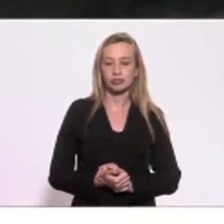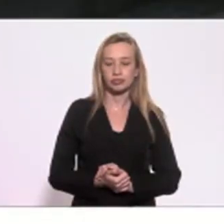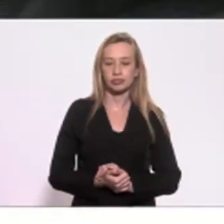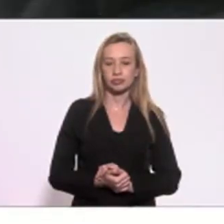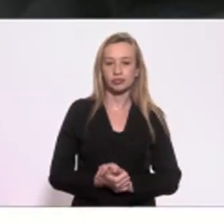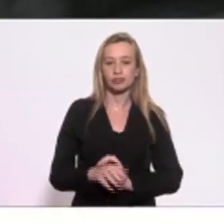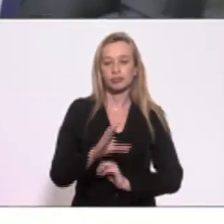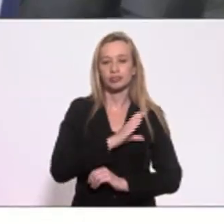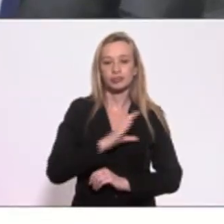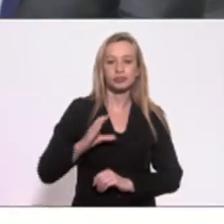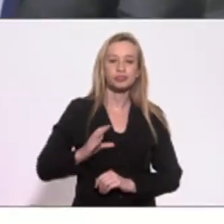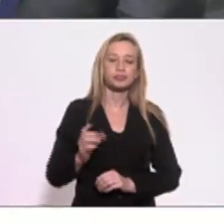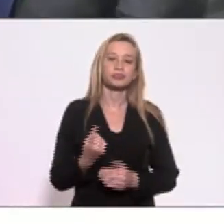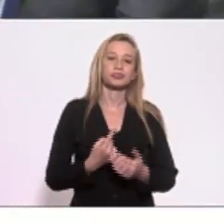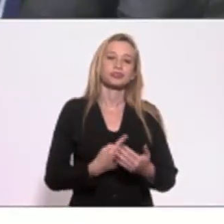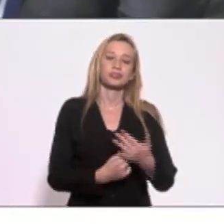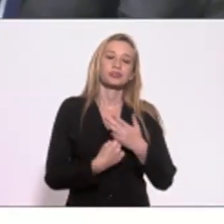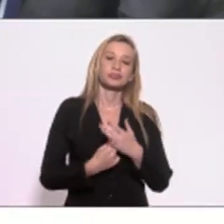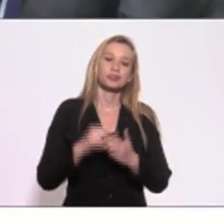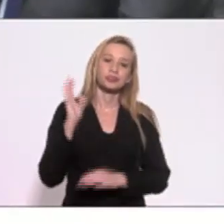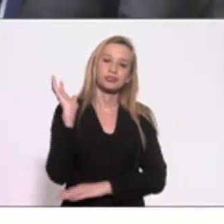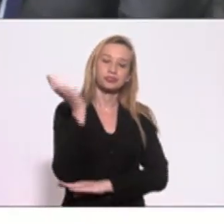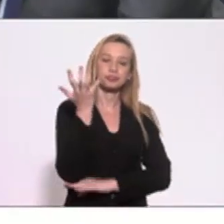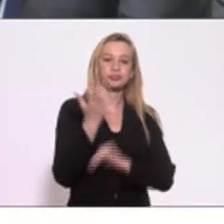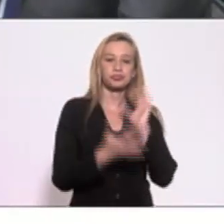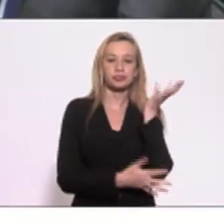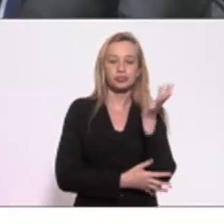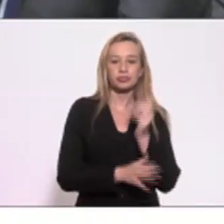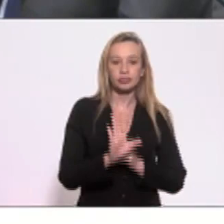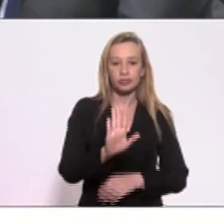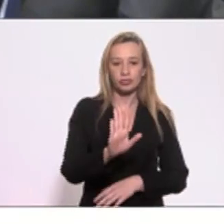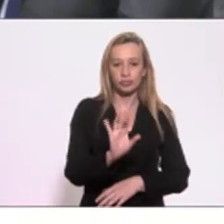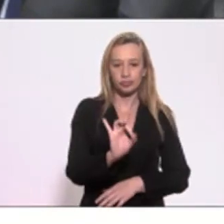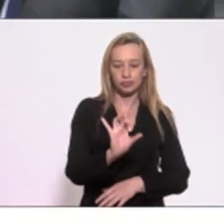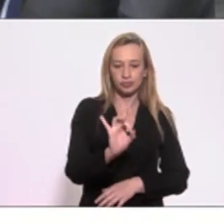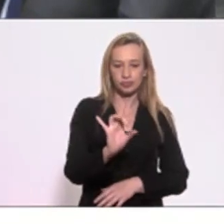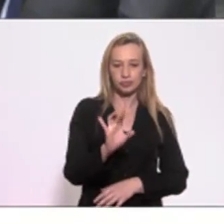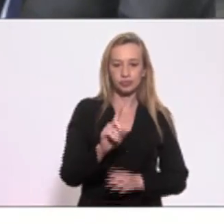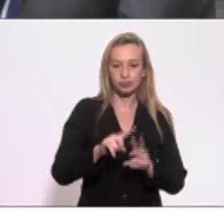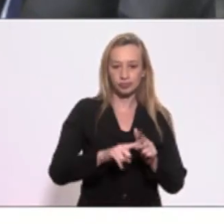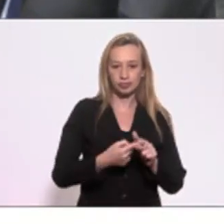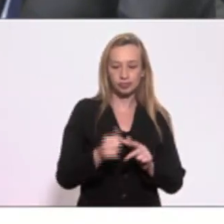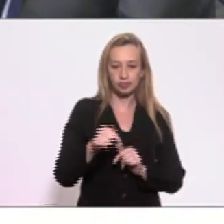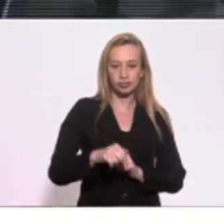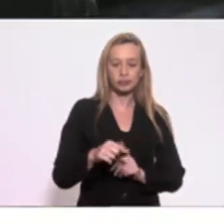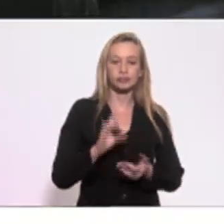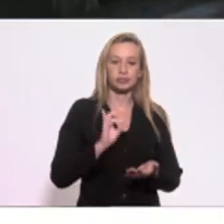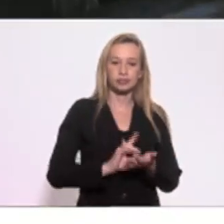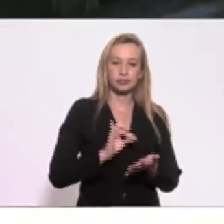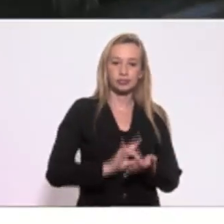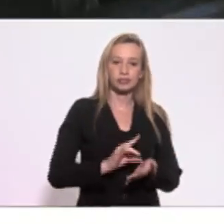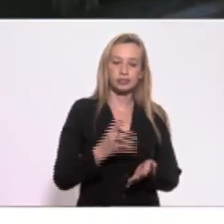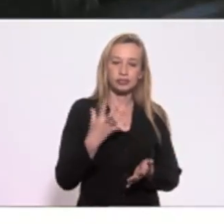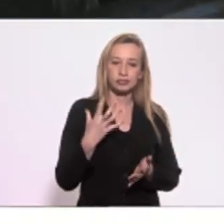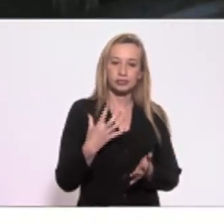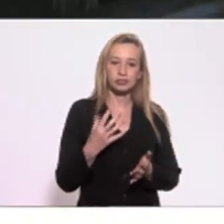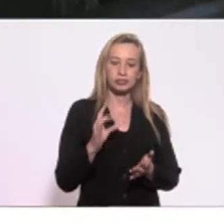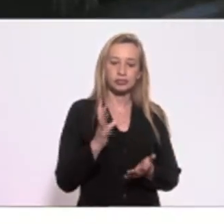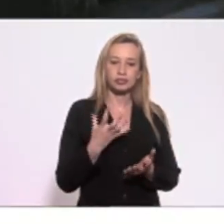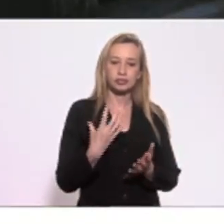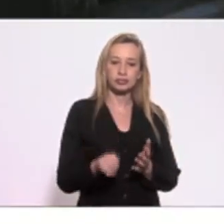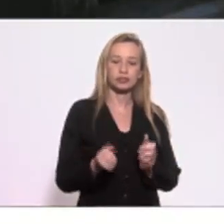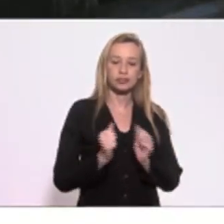Pela Comissão de Defesa do Meio Ambiente, deputado... Senhor presidente, só para Ok. corrigir aqui, na verdade, parecer favorável com